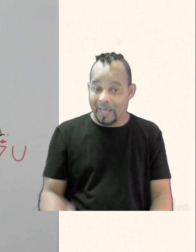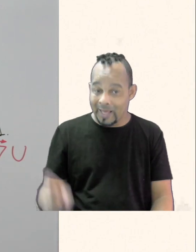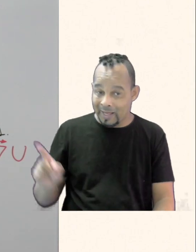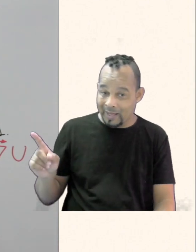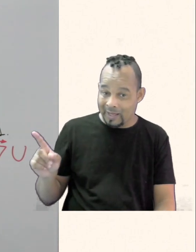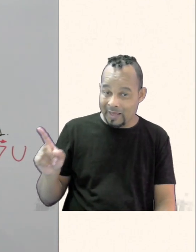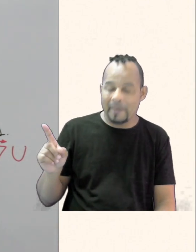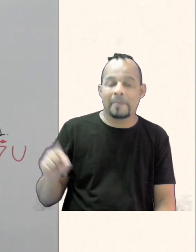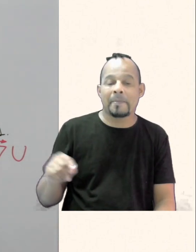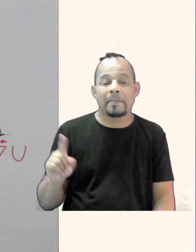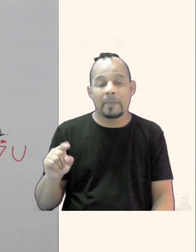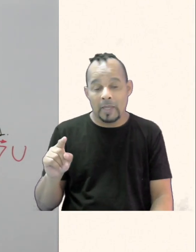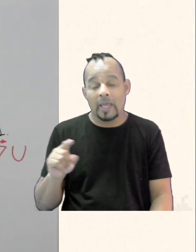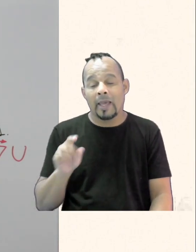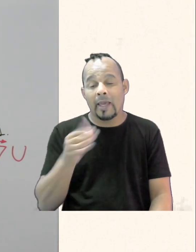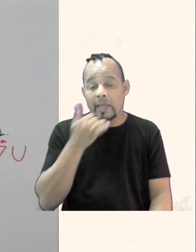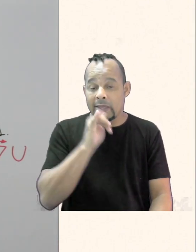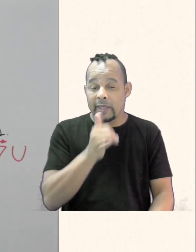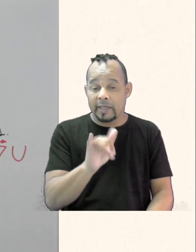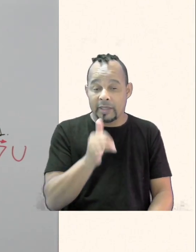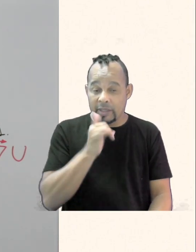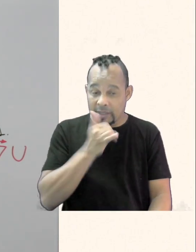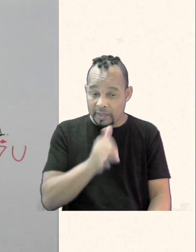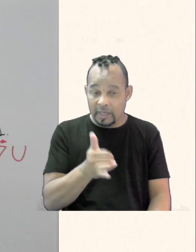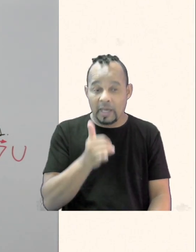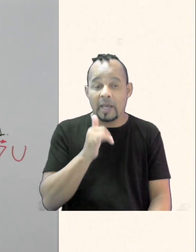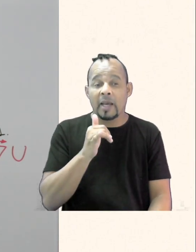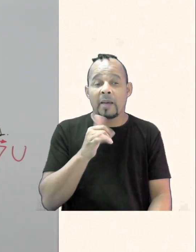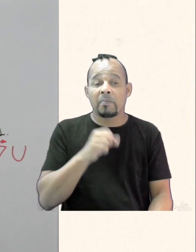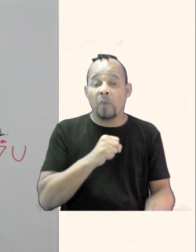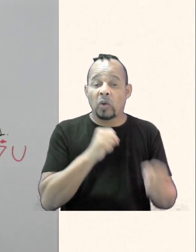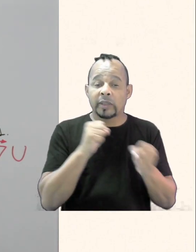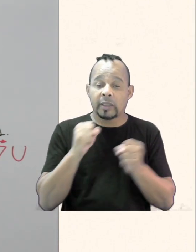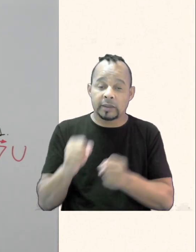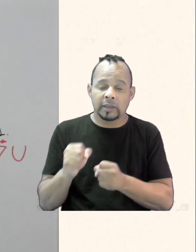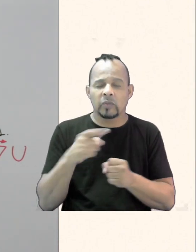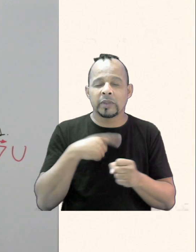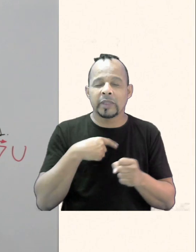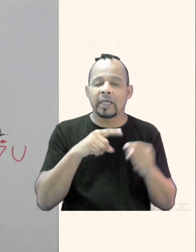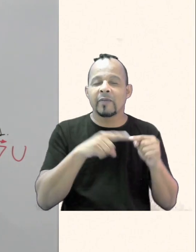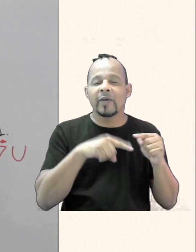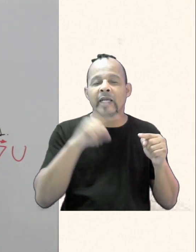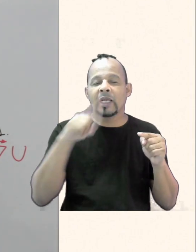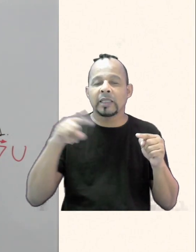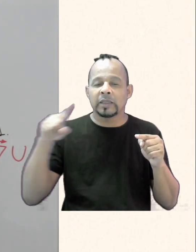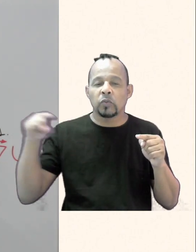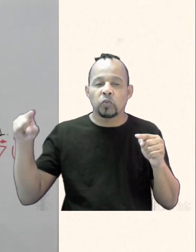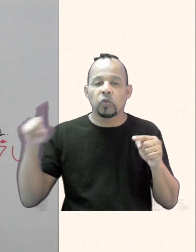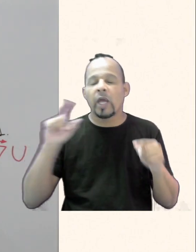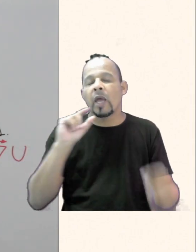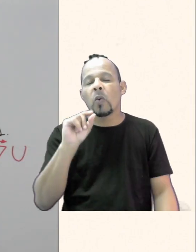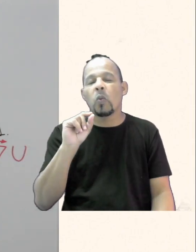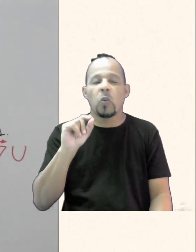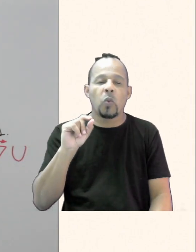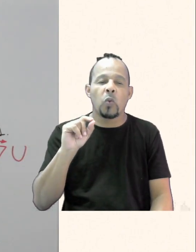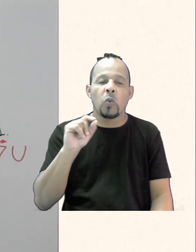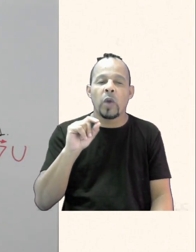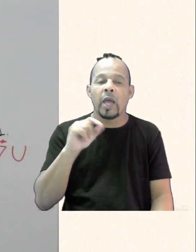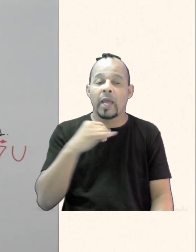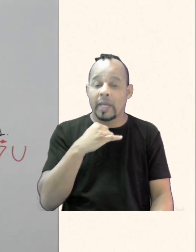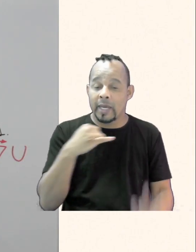Esta energia potencial, a variação dela é o negativo do trabalho,